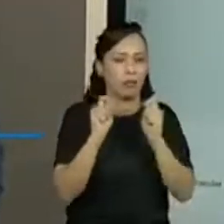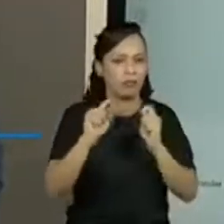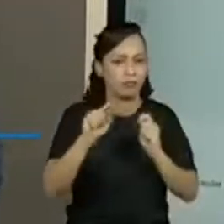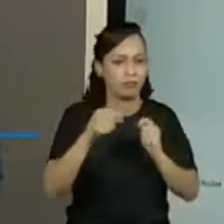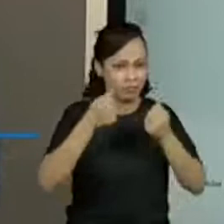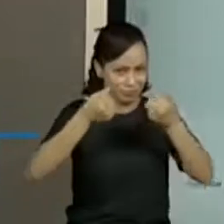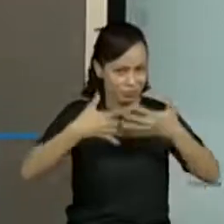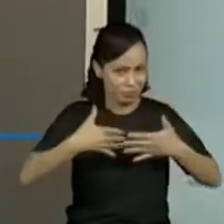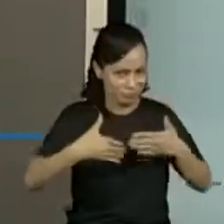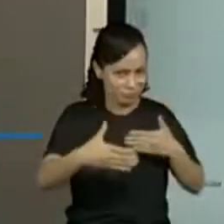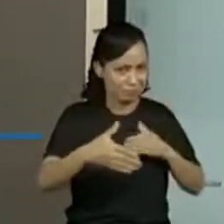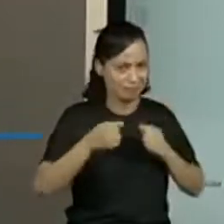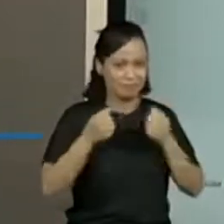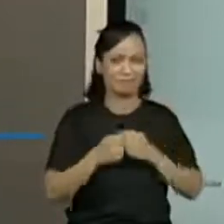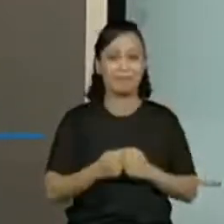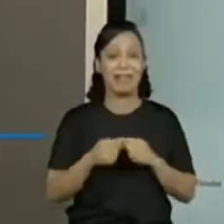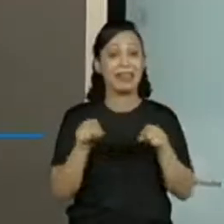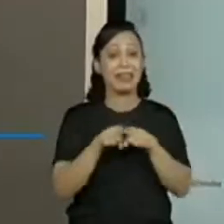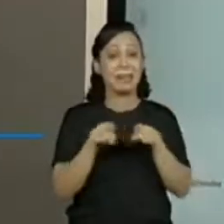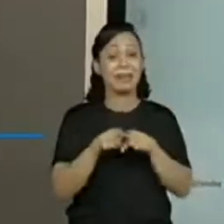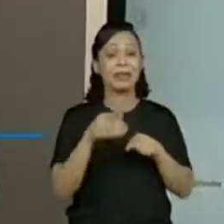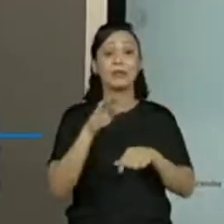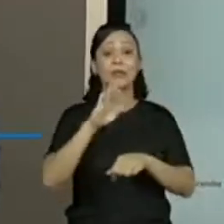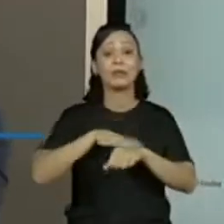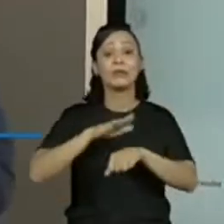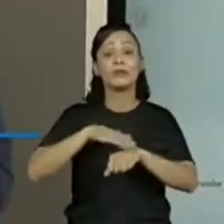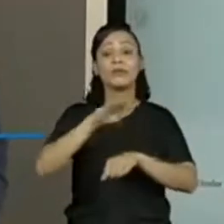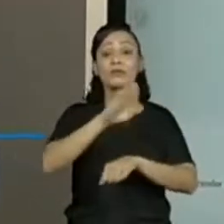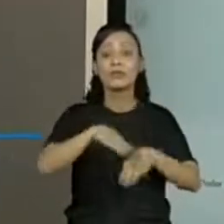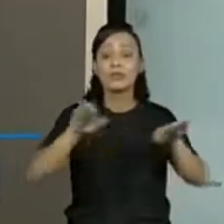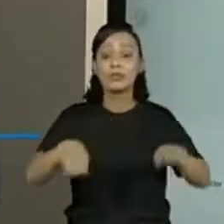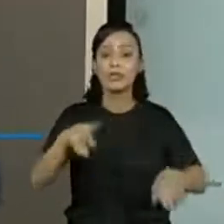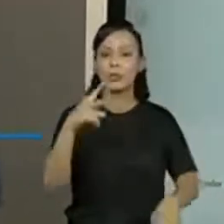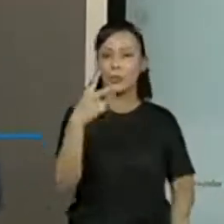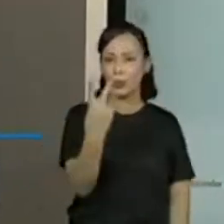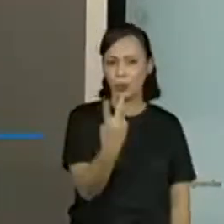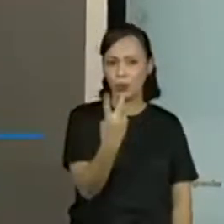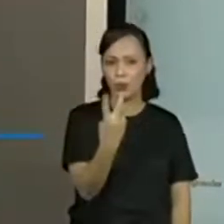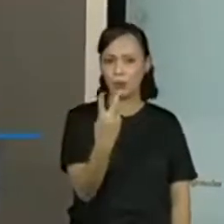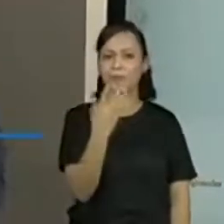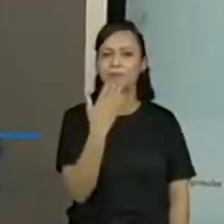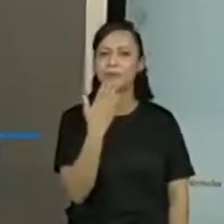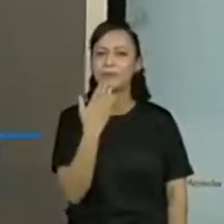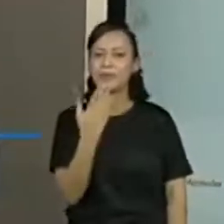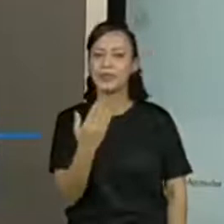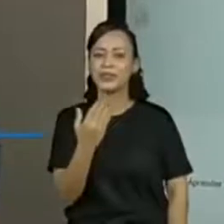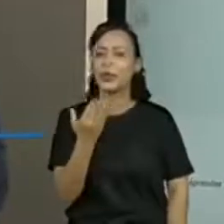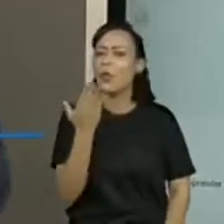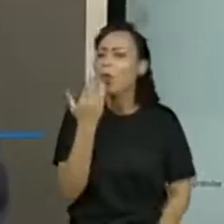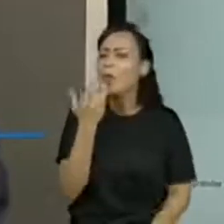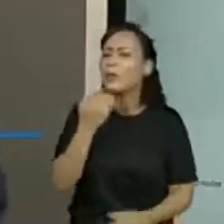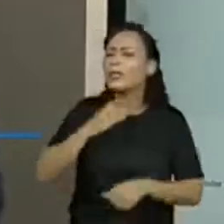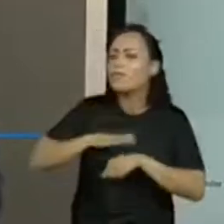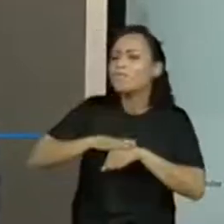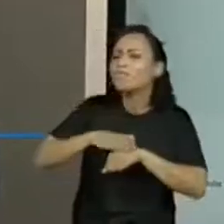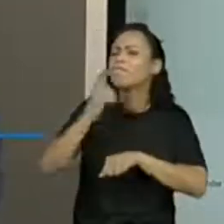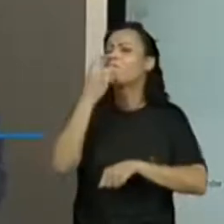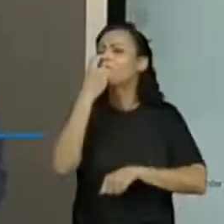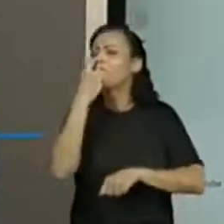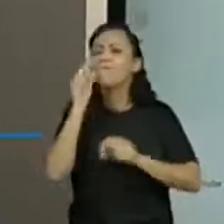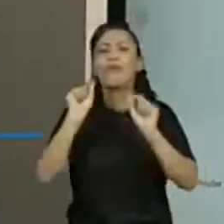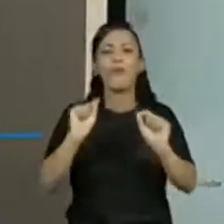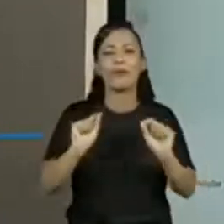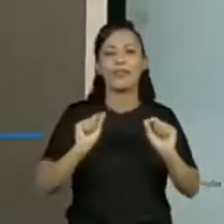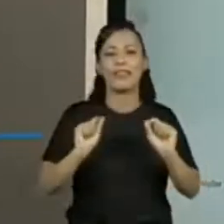eu pedi para duas crianças escreverem aí o meu prato preferido né A minha comidinha preferida